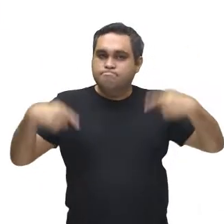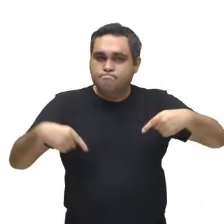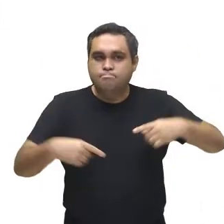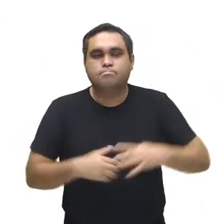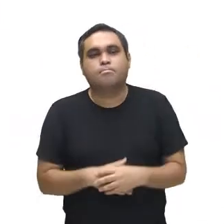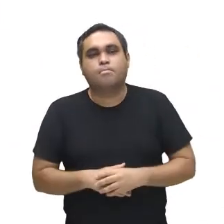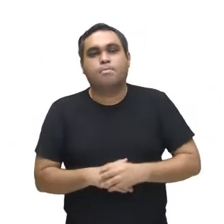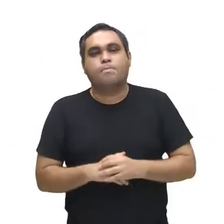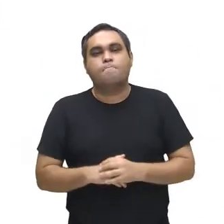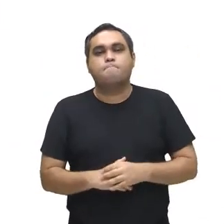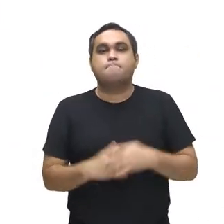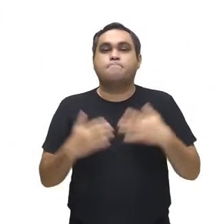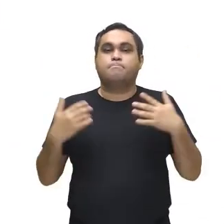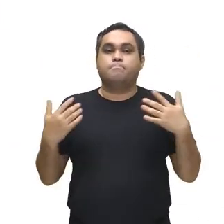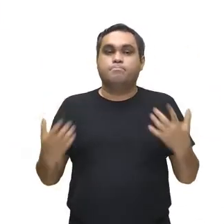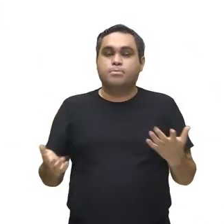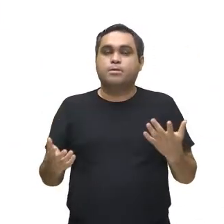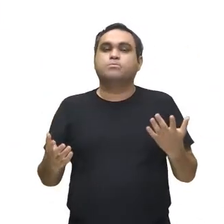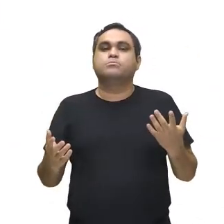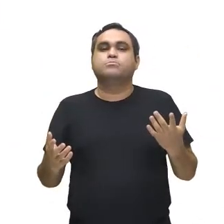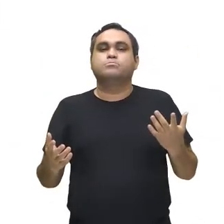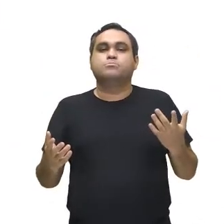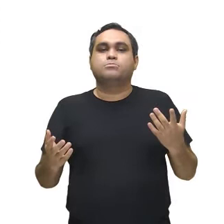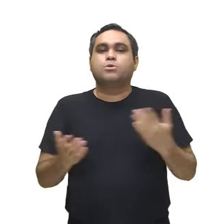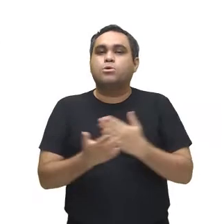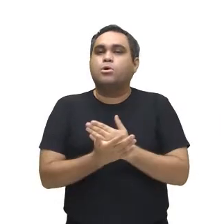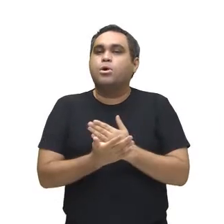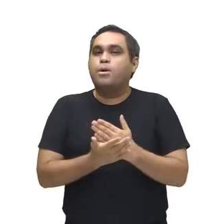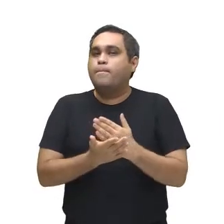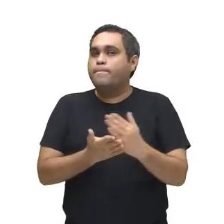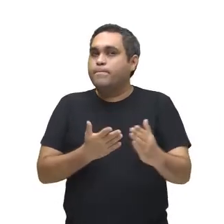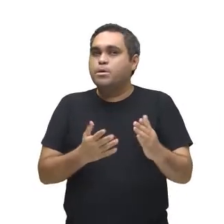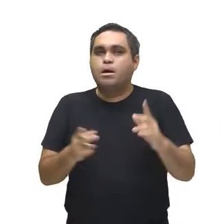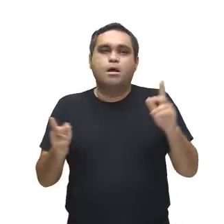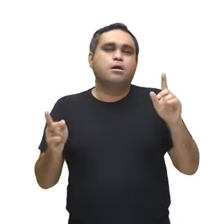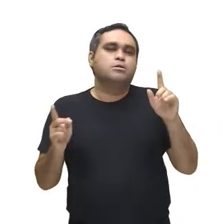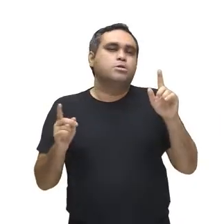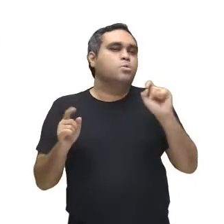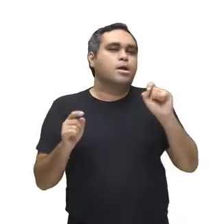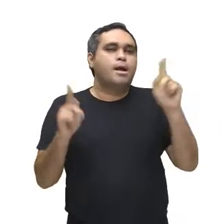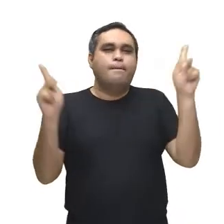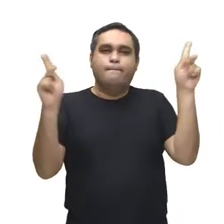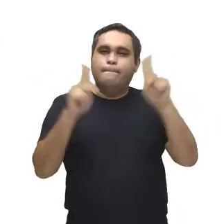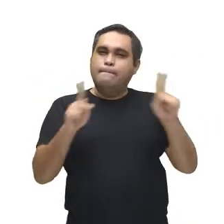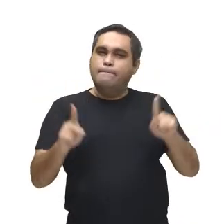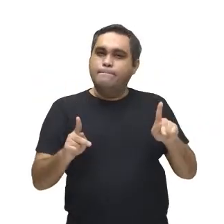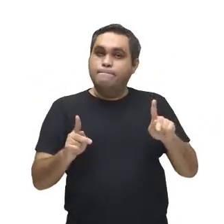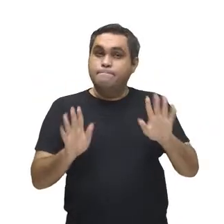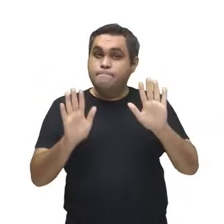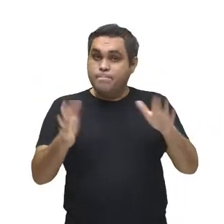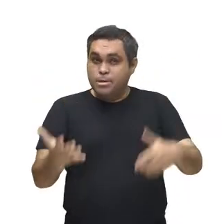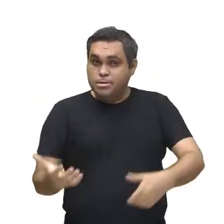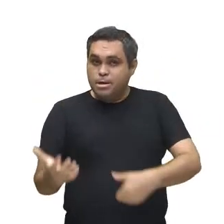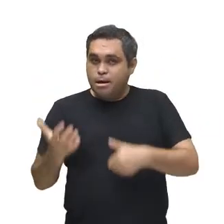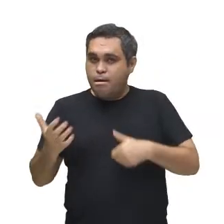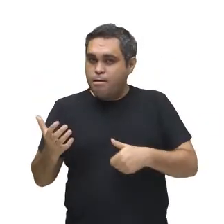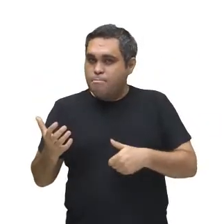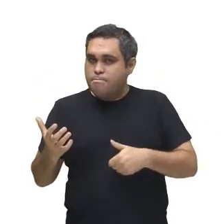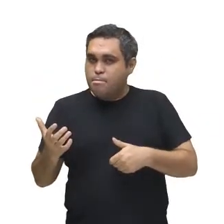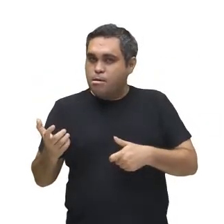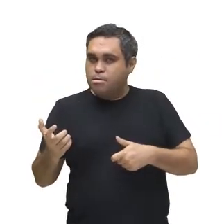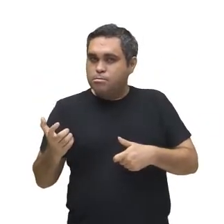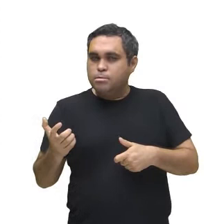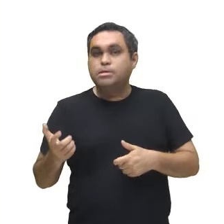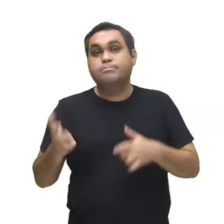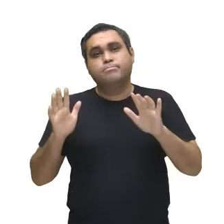Daí surgiu a chamada paz armada. Aí você fala, professor, paz armada? Como assim? Não estou entendendo. Se é